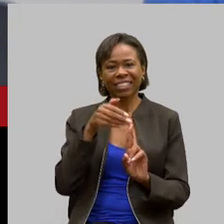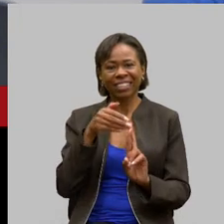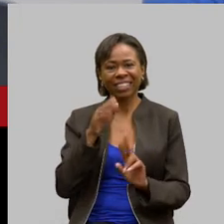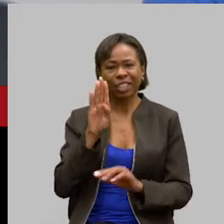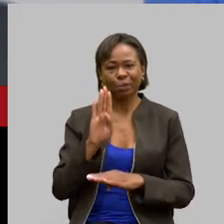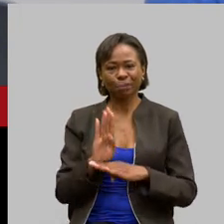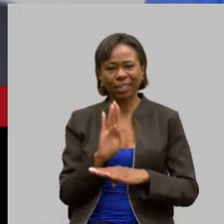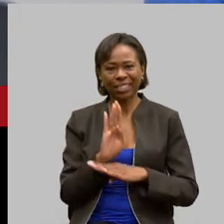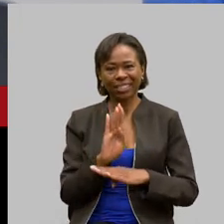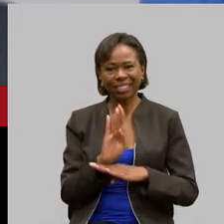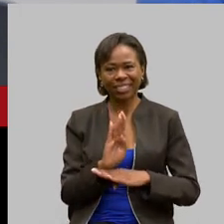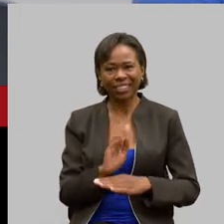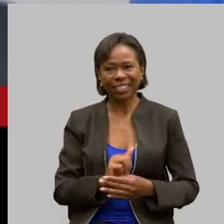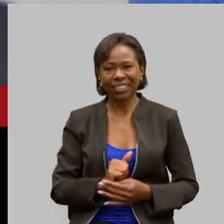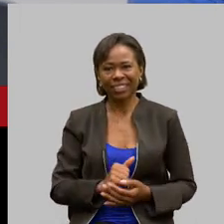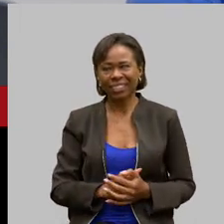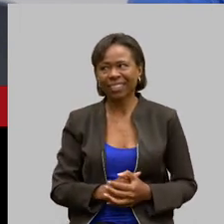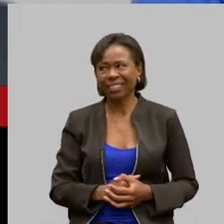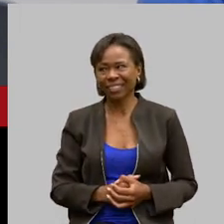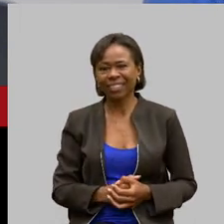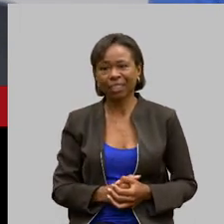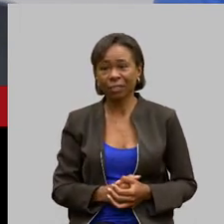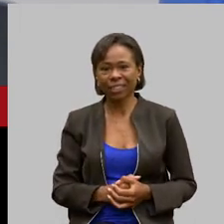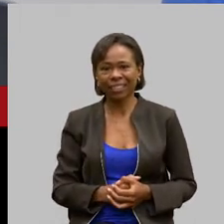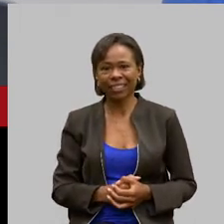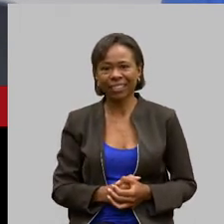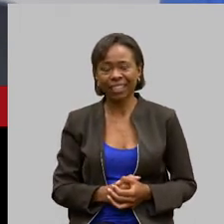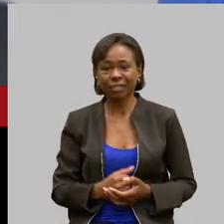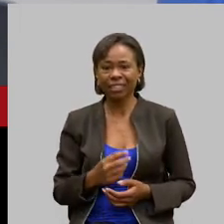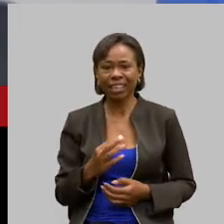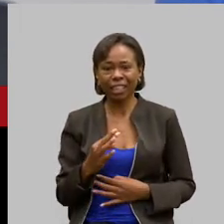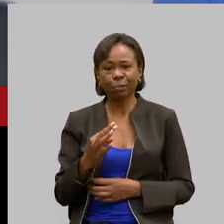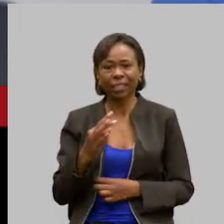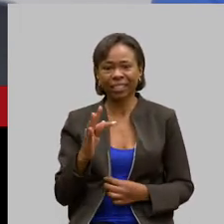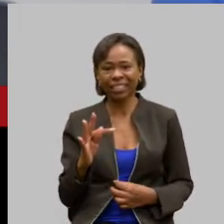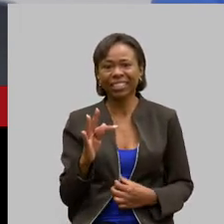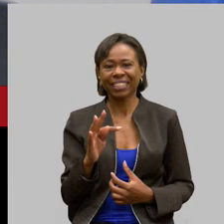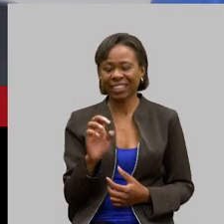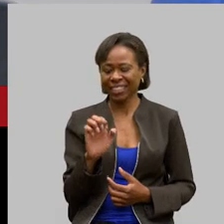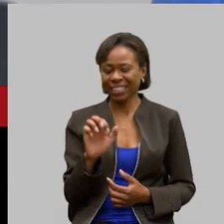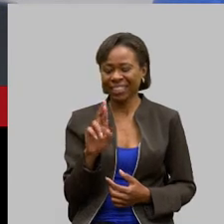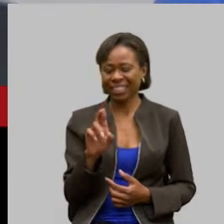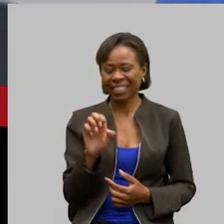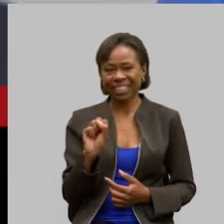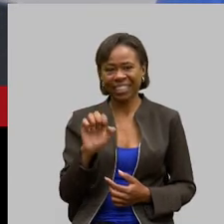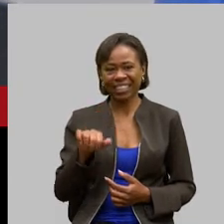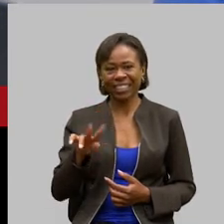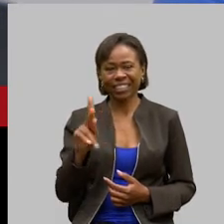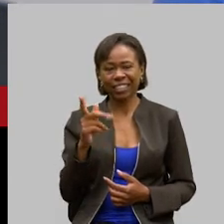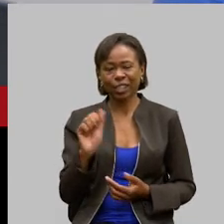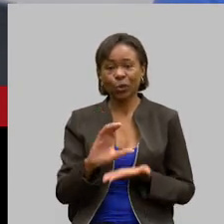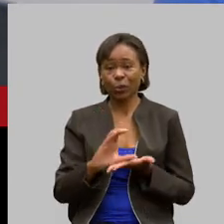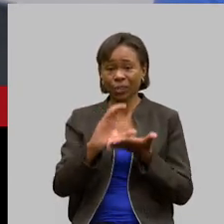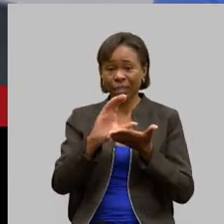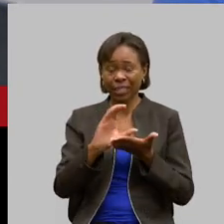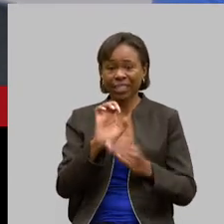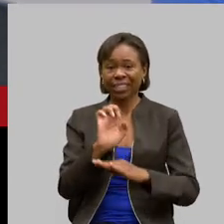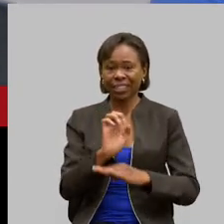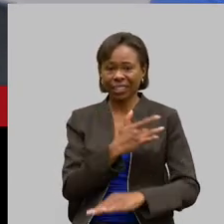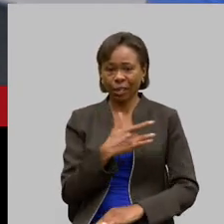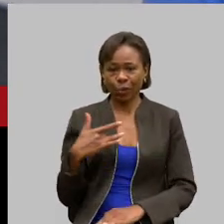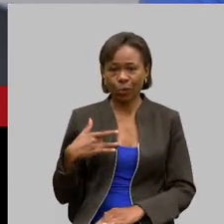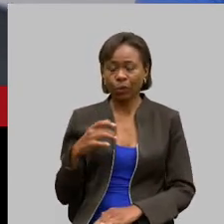do Lucas a letra dele o a Terezinha Denilson e Consuelo que são também do Conselho Estadual de Saúde o